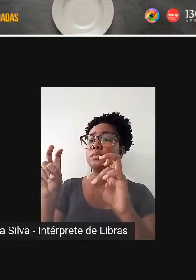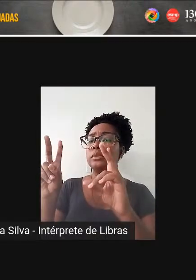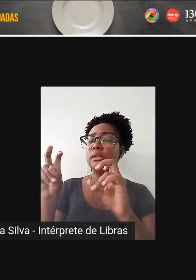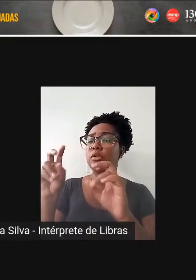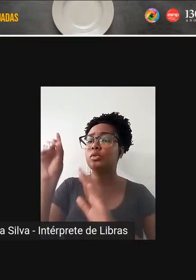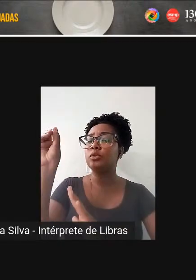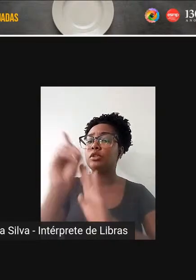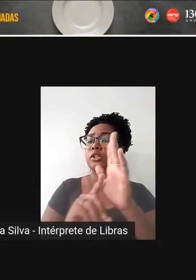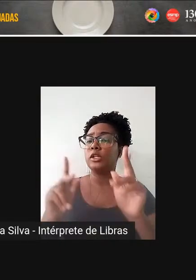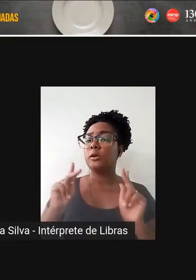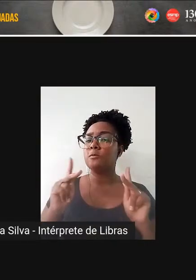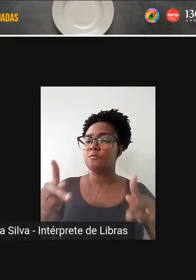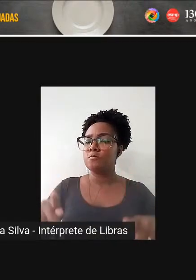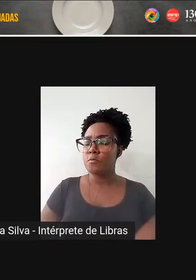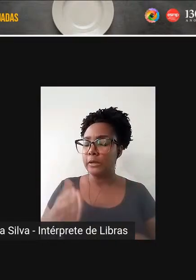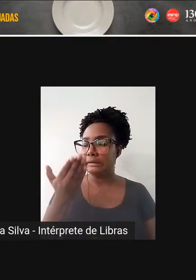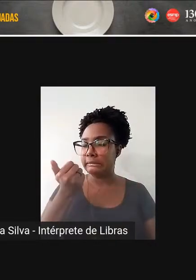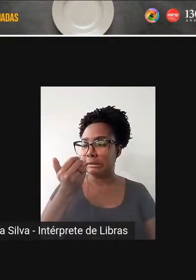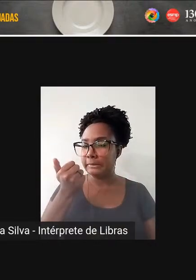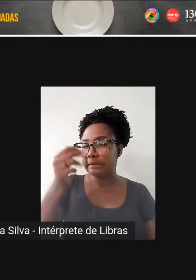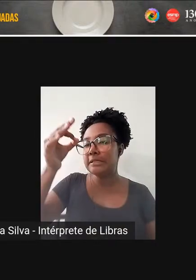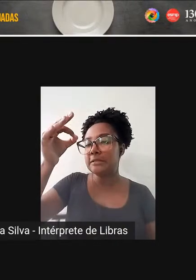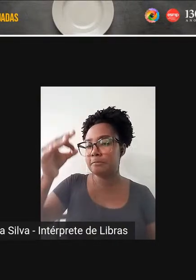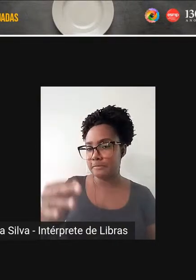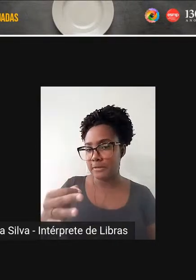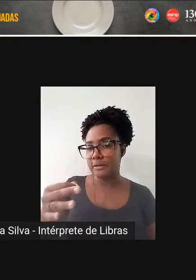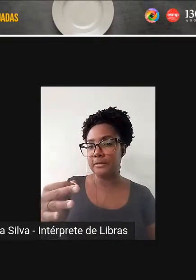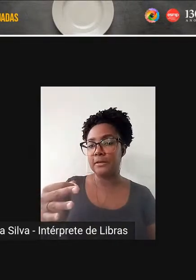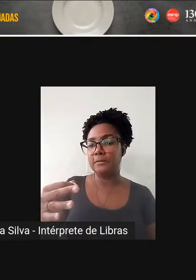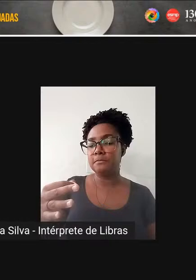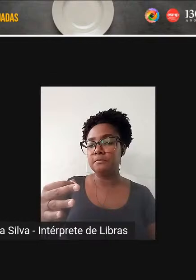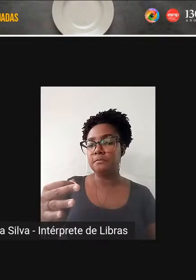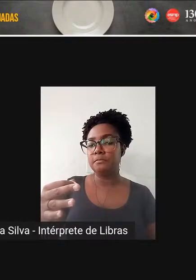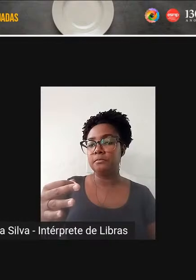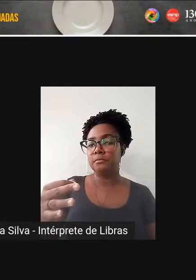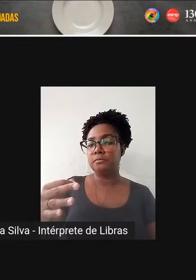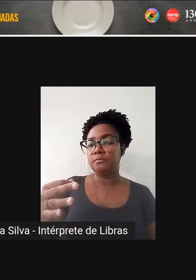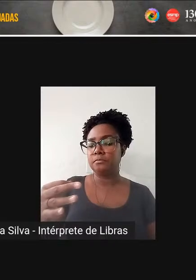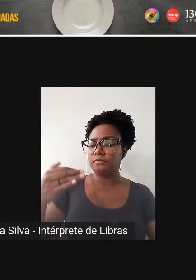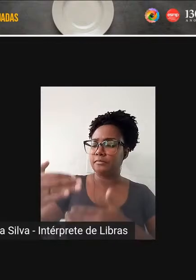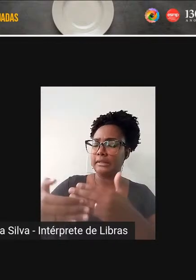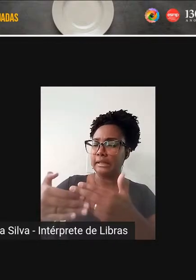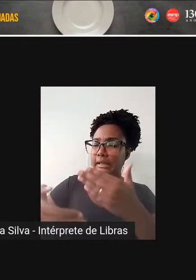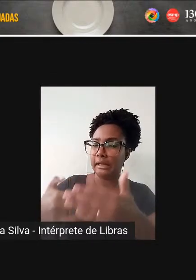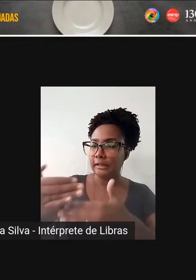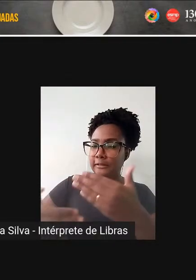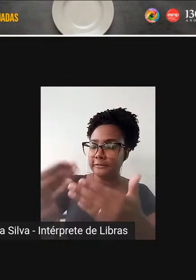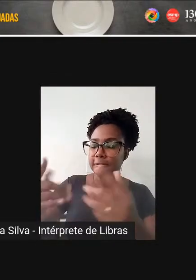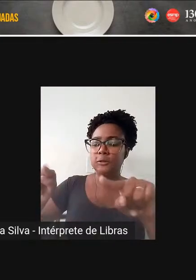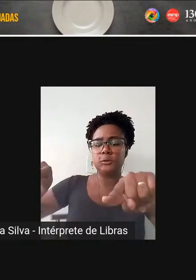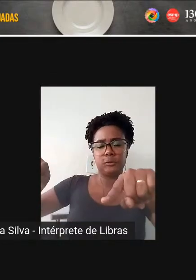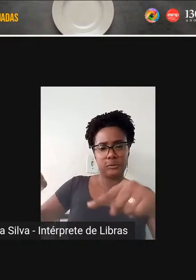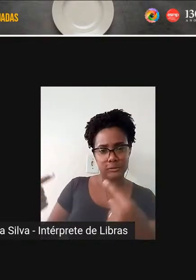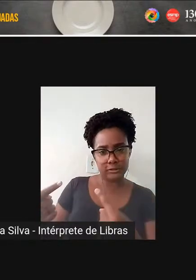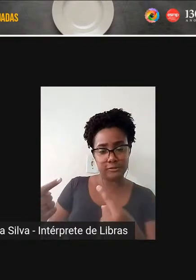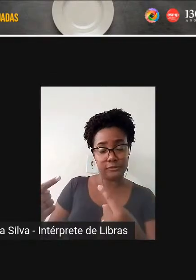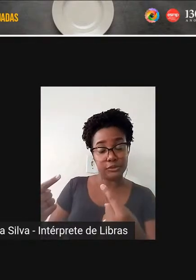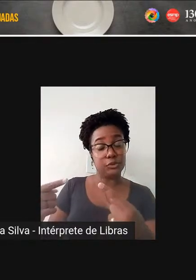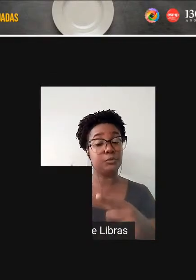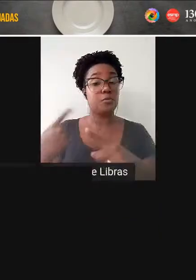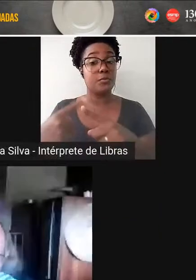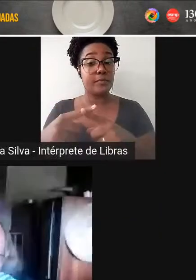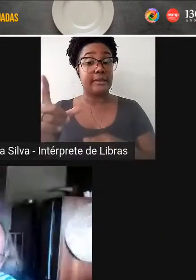Alimentação e Nutrição Adequadas, Conceito, Lacunas, Avanços e Retrocessos, em que teremos a honra de ouvir